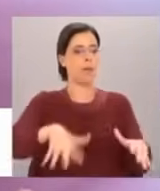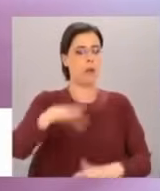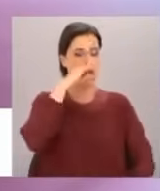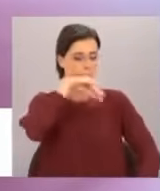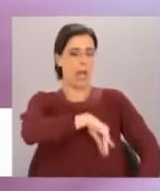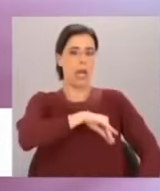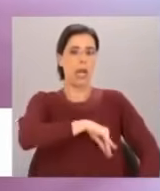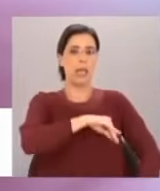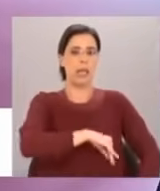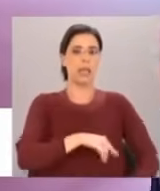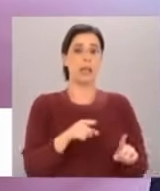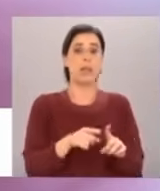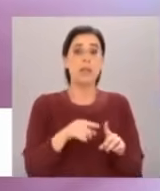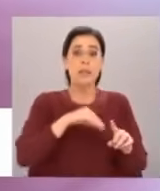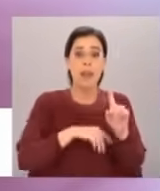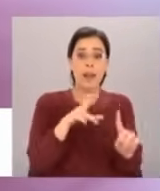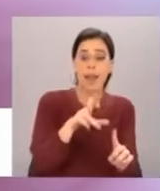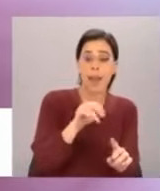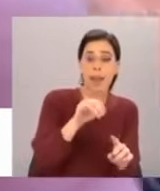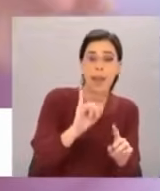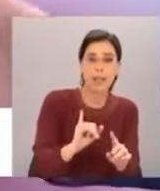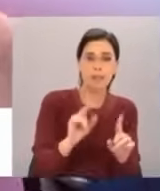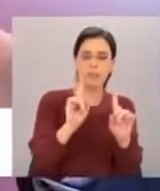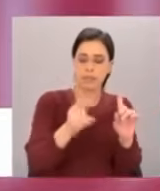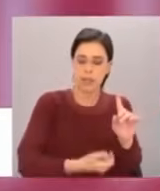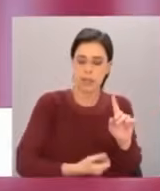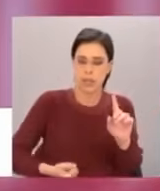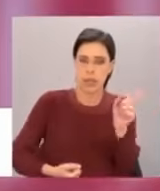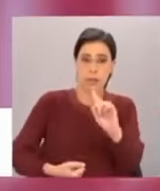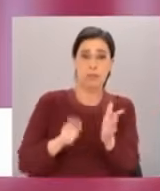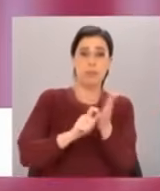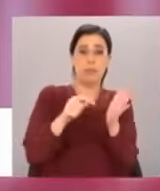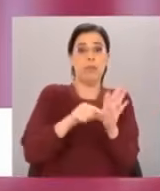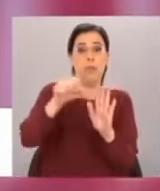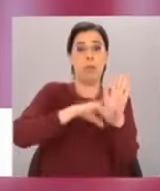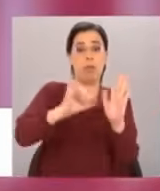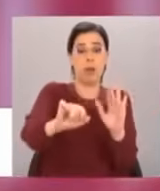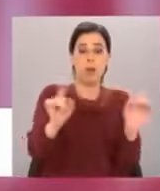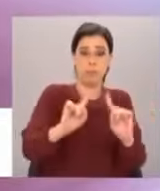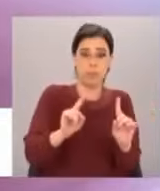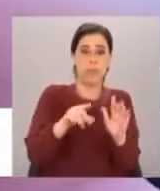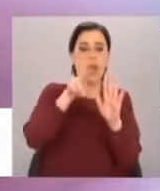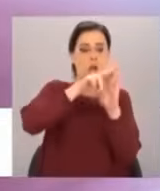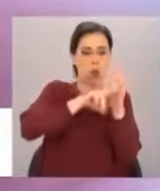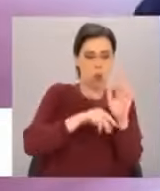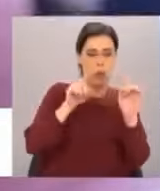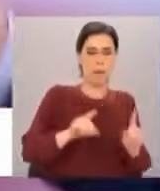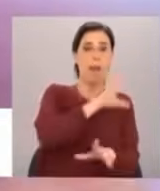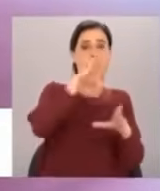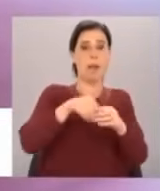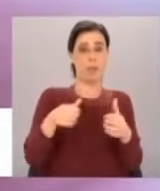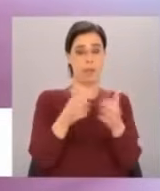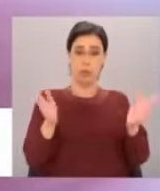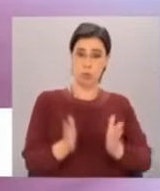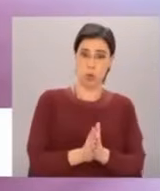que receba rendimentos deste tipo do tipo é referido subsídio de desemprego eu deixei que está escrito Sempre achei que será regulamentado e não é para abranger